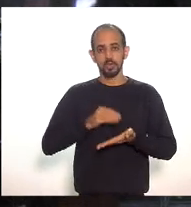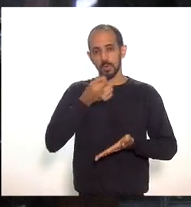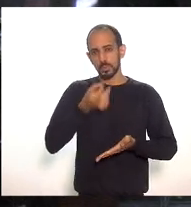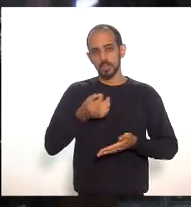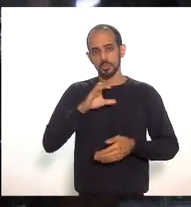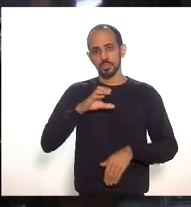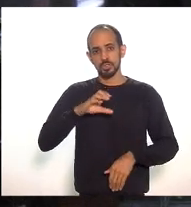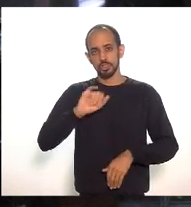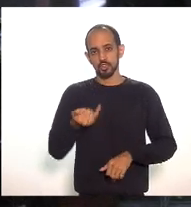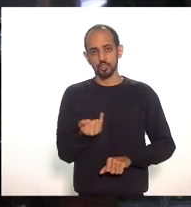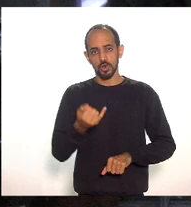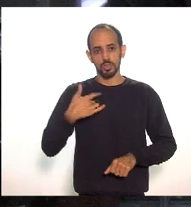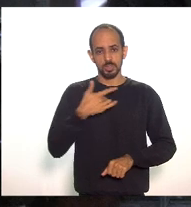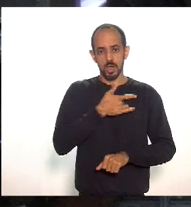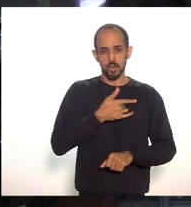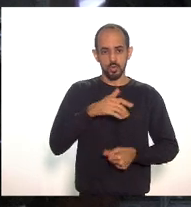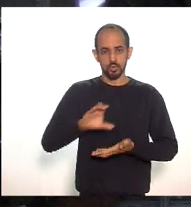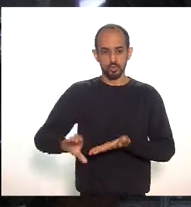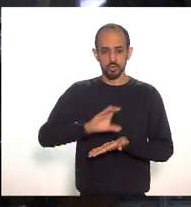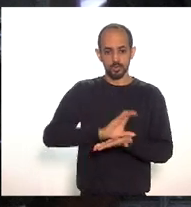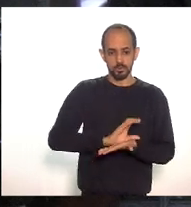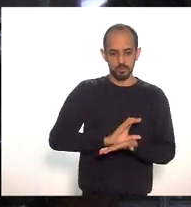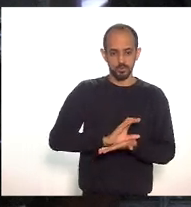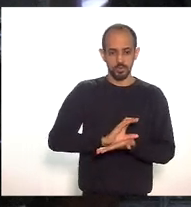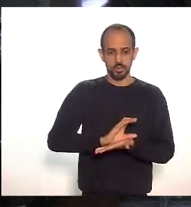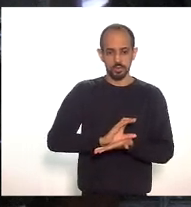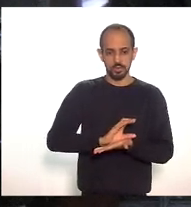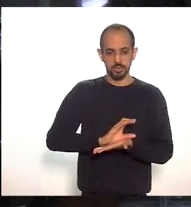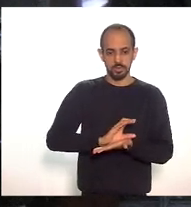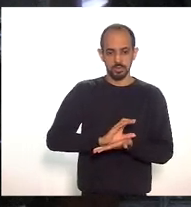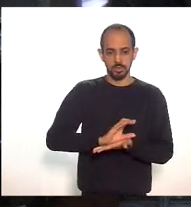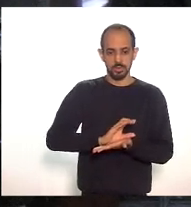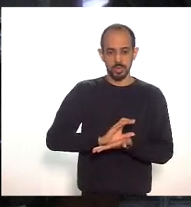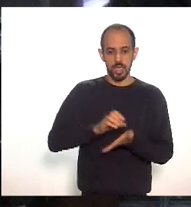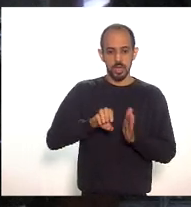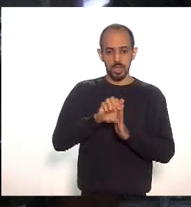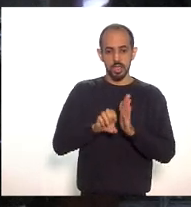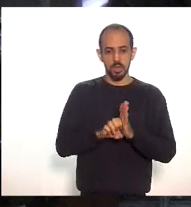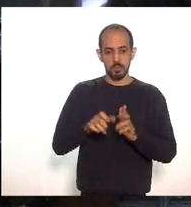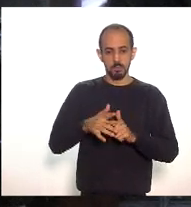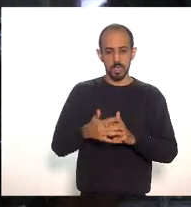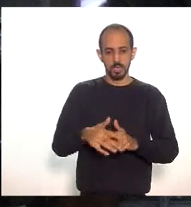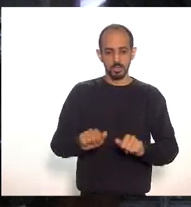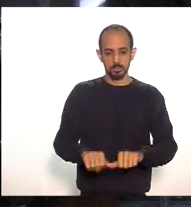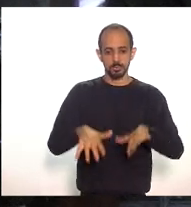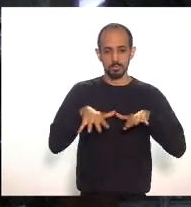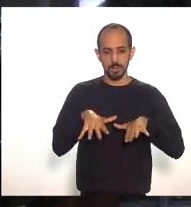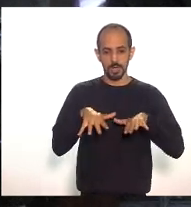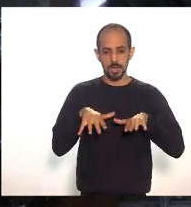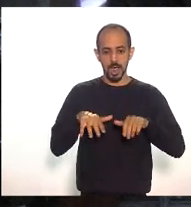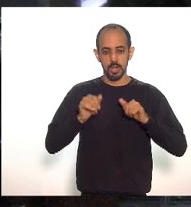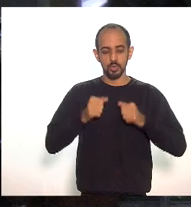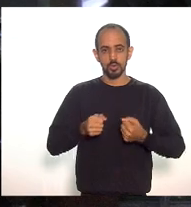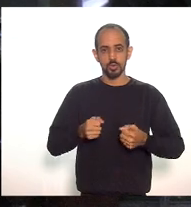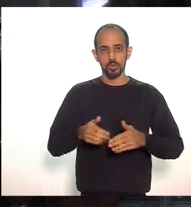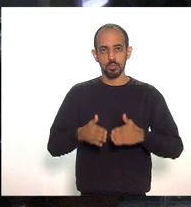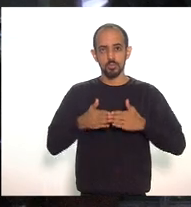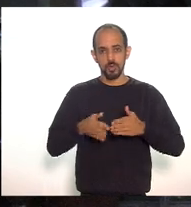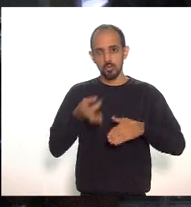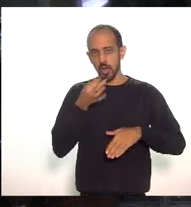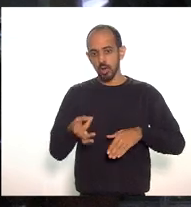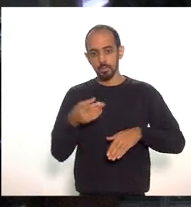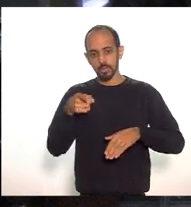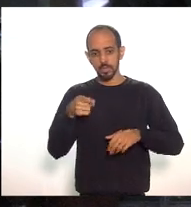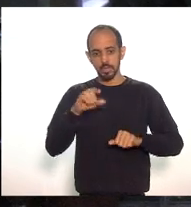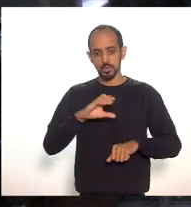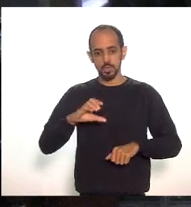justiça e saúde de orçamento Finanças fiscalização financeira e controle as emendas de plenário para emitir parecer pela comissão de concessão